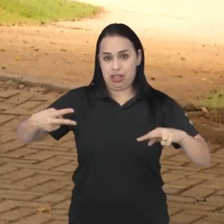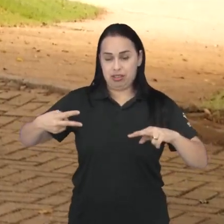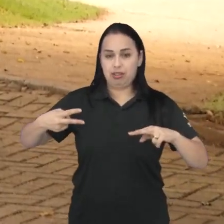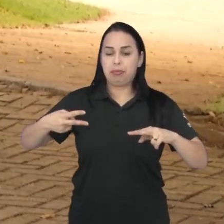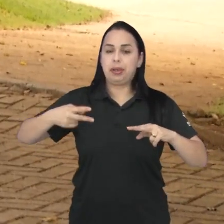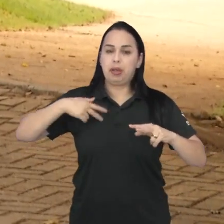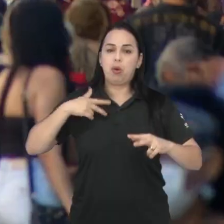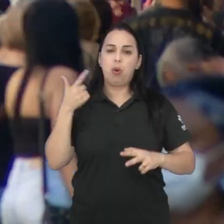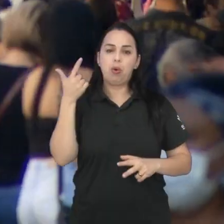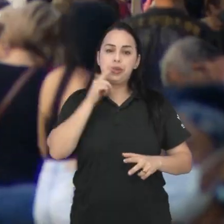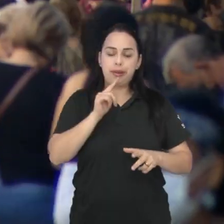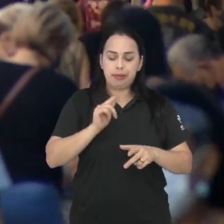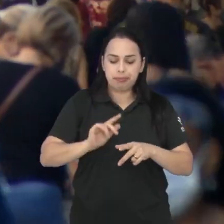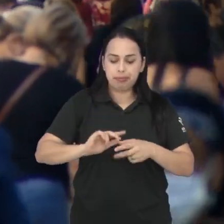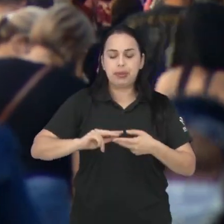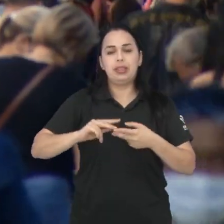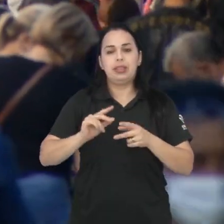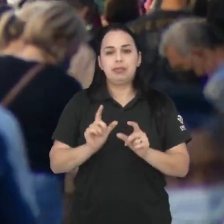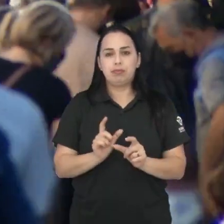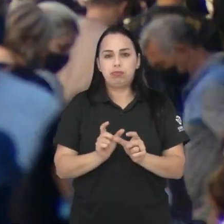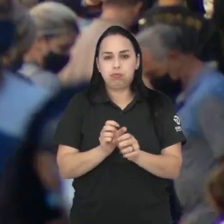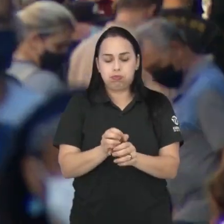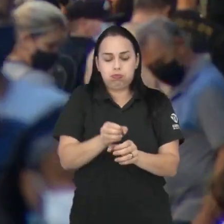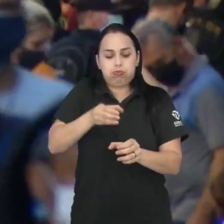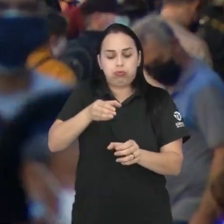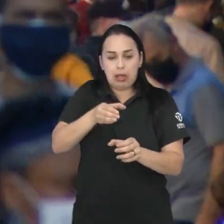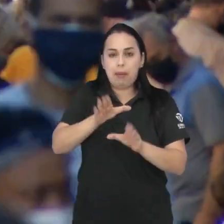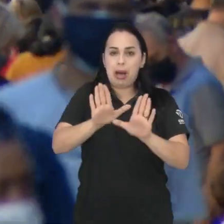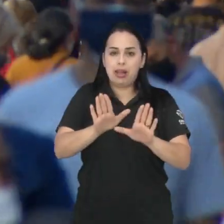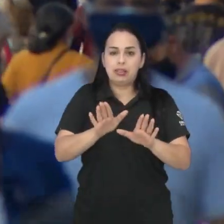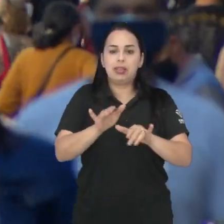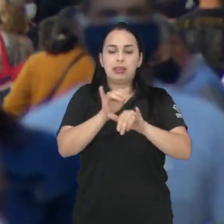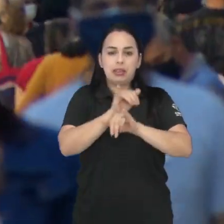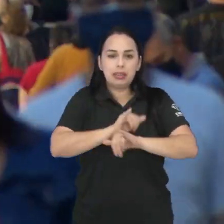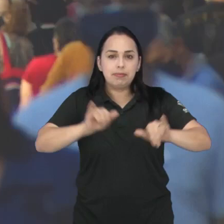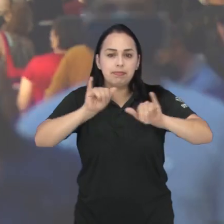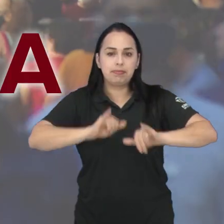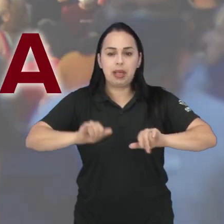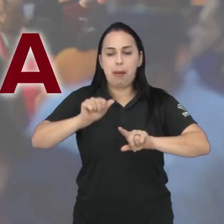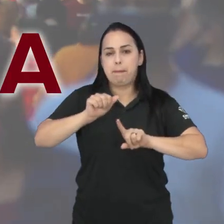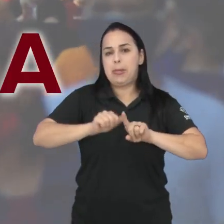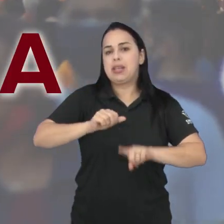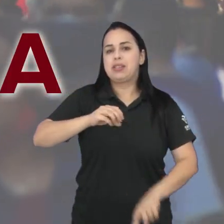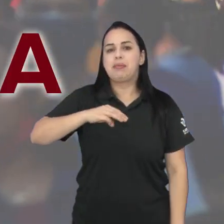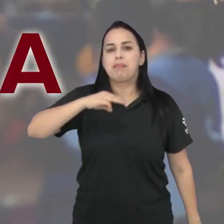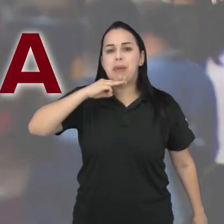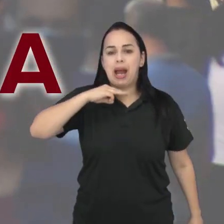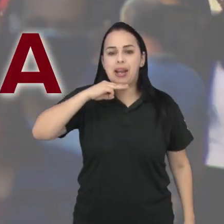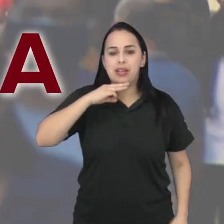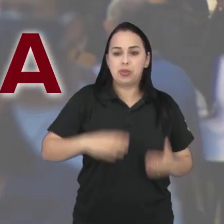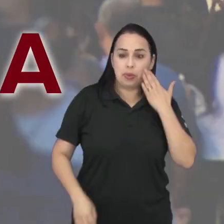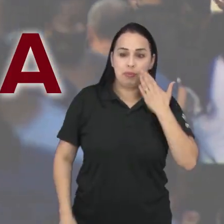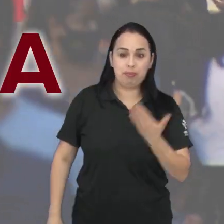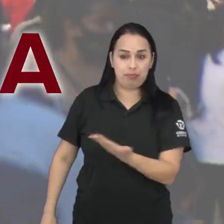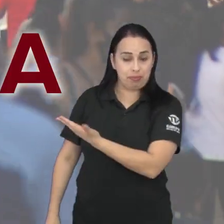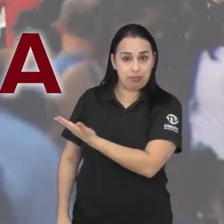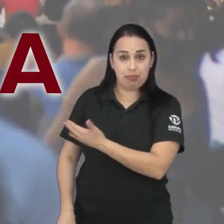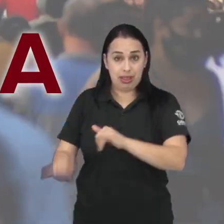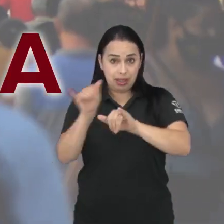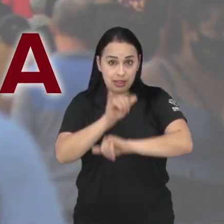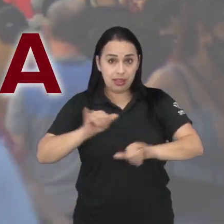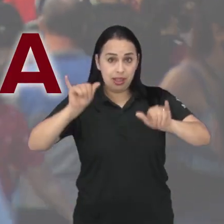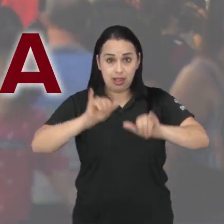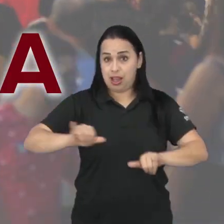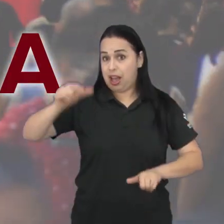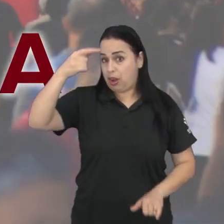desenvolvimento do tumor como forma de ampliar o debate sobre o tema foi criada a campanha Março Borgonha a meta é